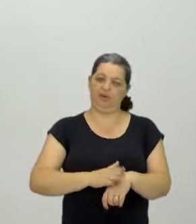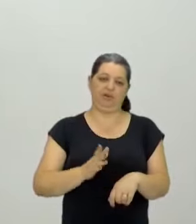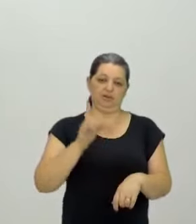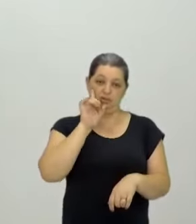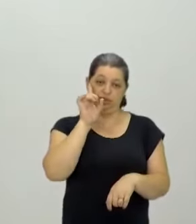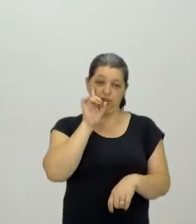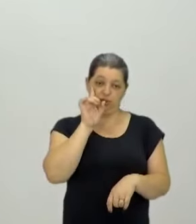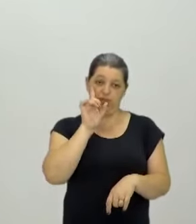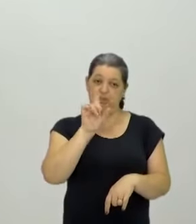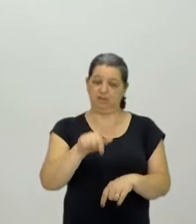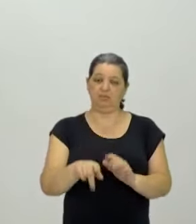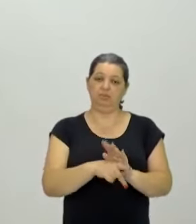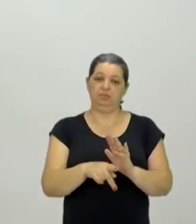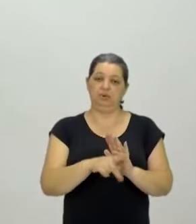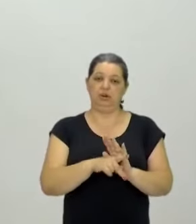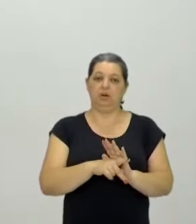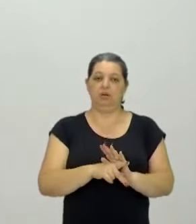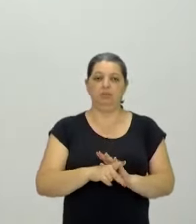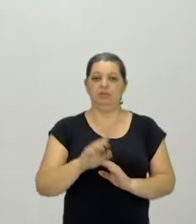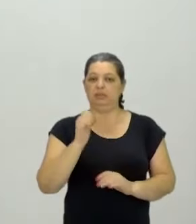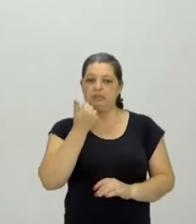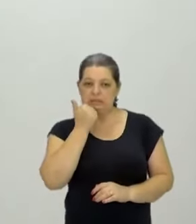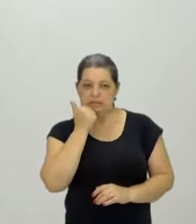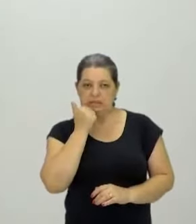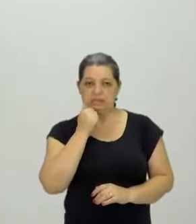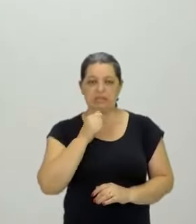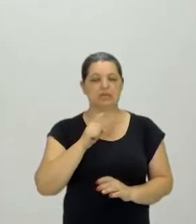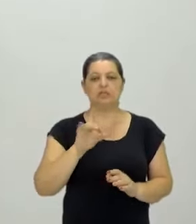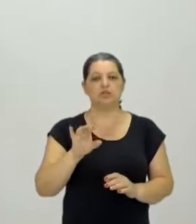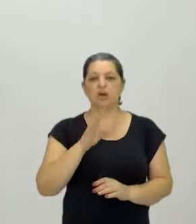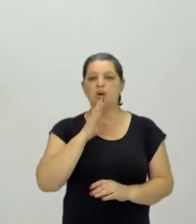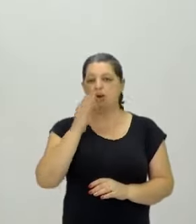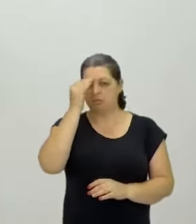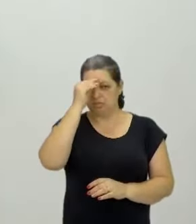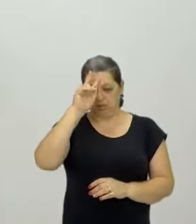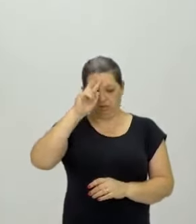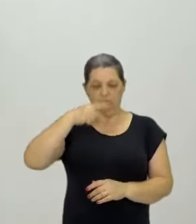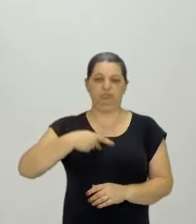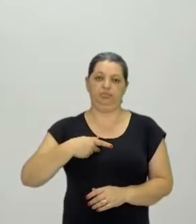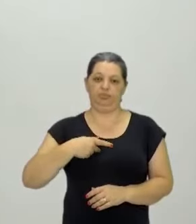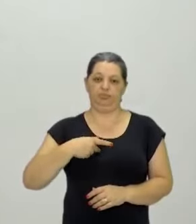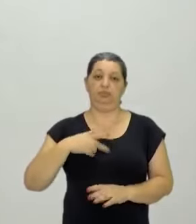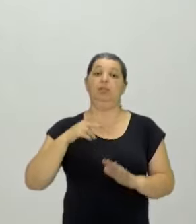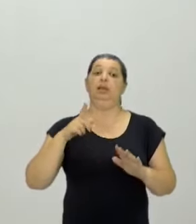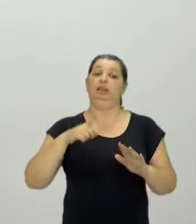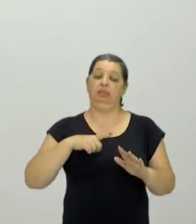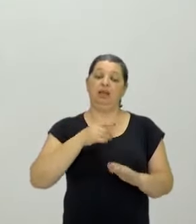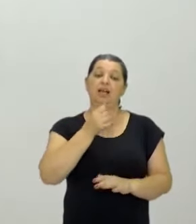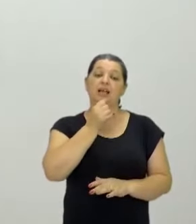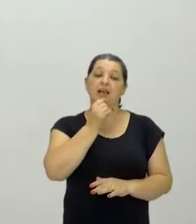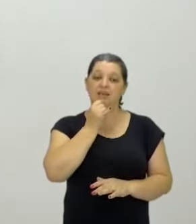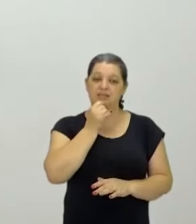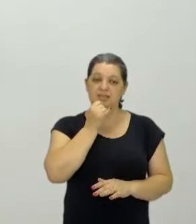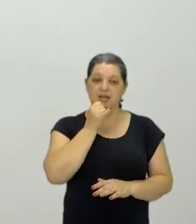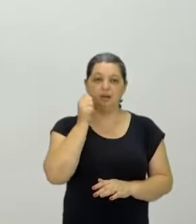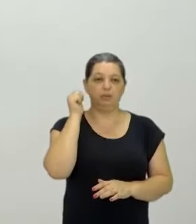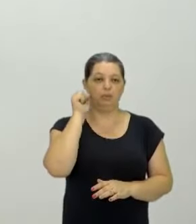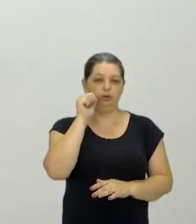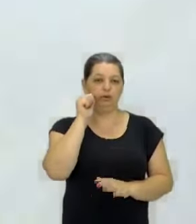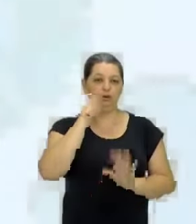um conhecimento egoísta, fica só para você. Então, a gente tem aqui um exemplo. E